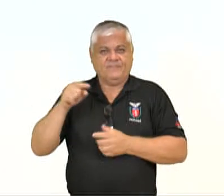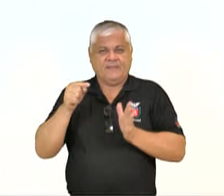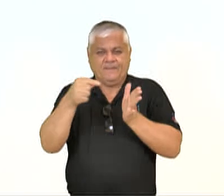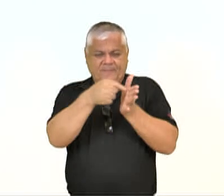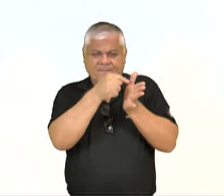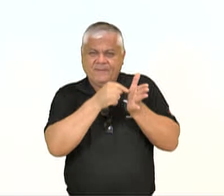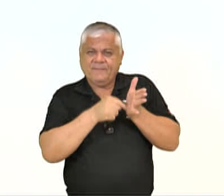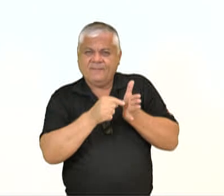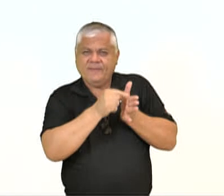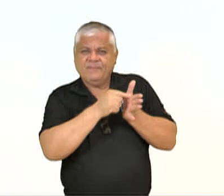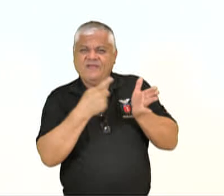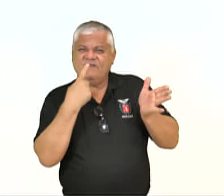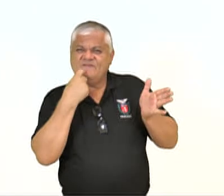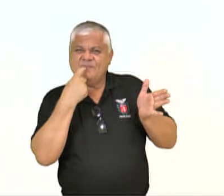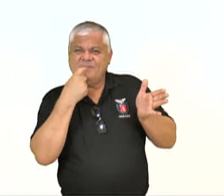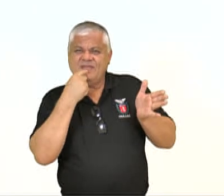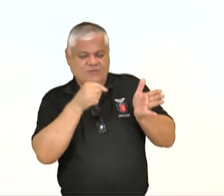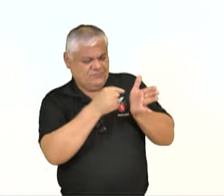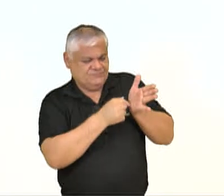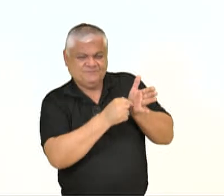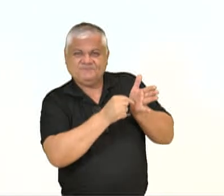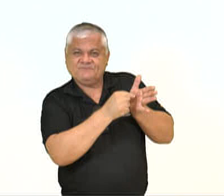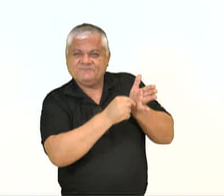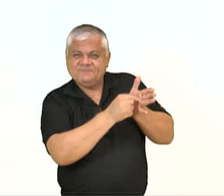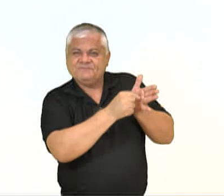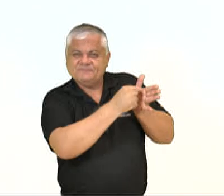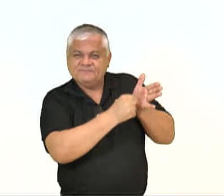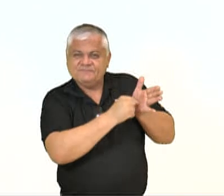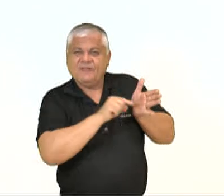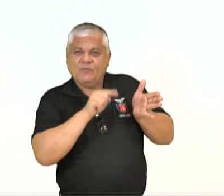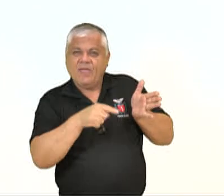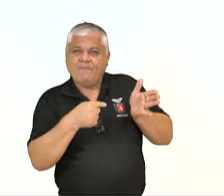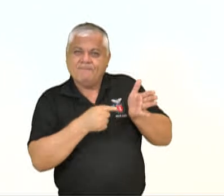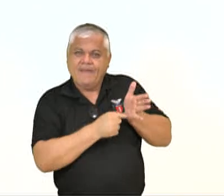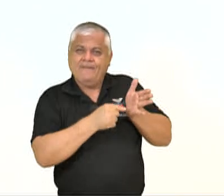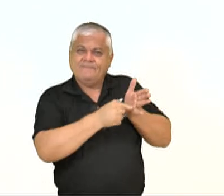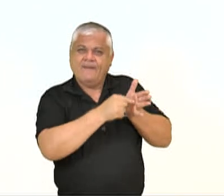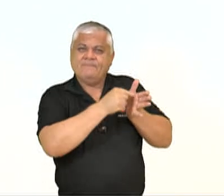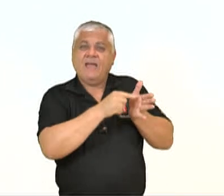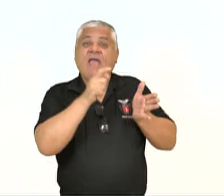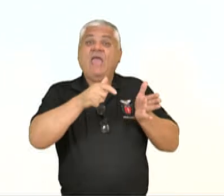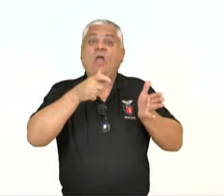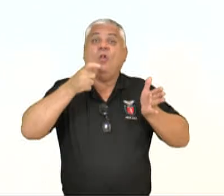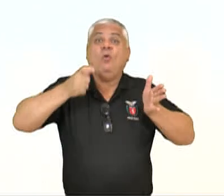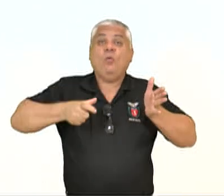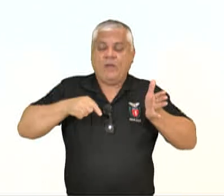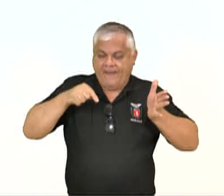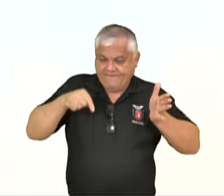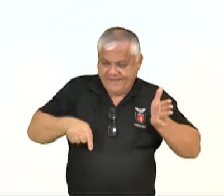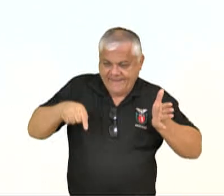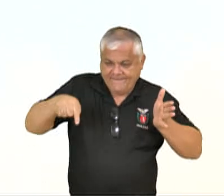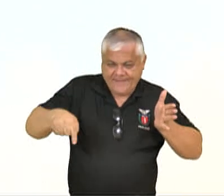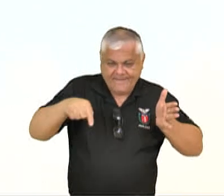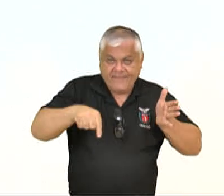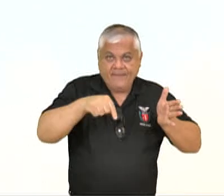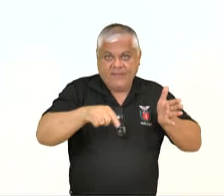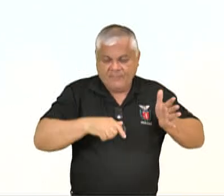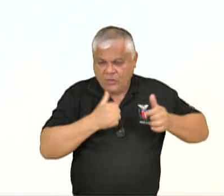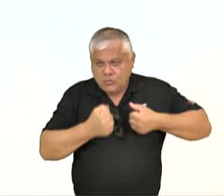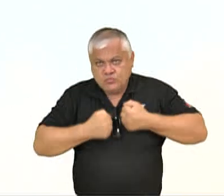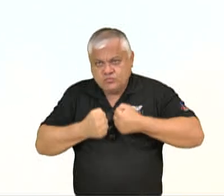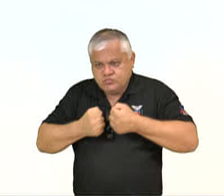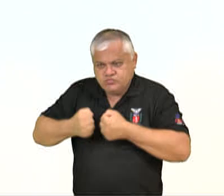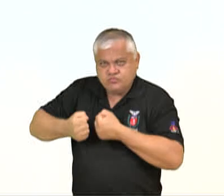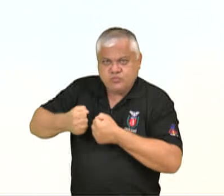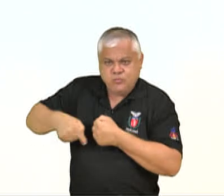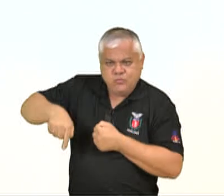essas marcações, esses círculos vermelhos, são os pontos de controle aonde o corredor deve passar. O